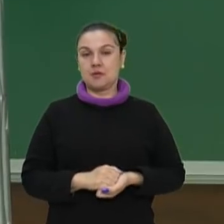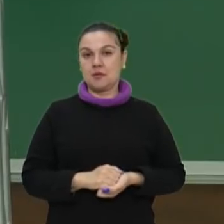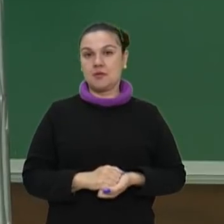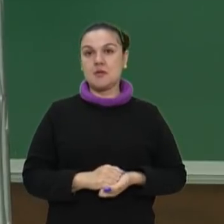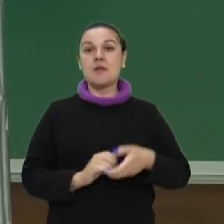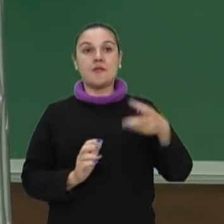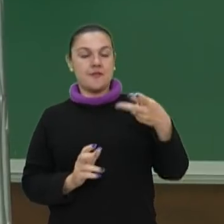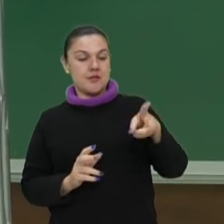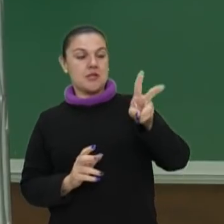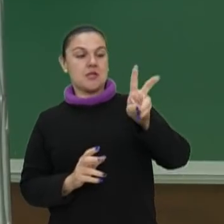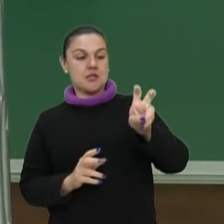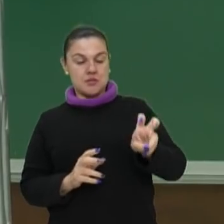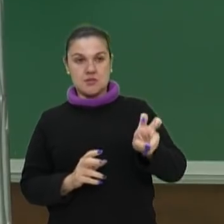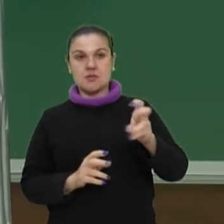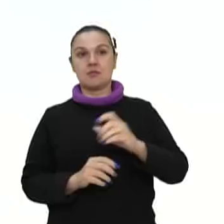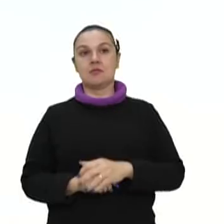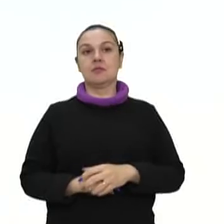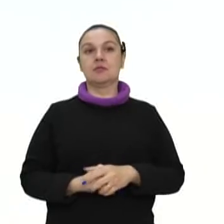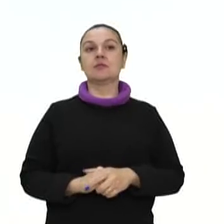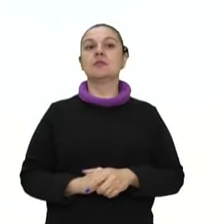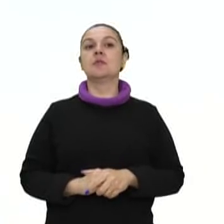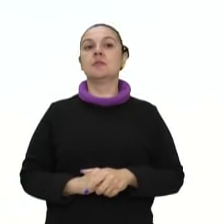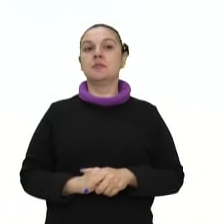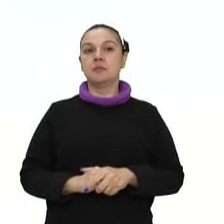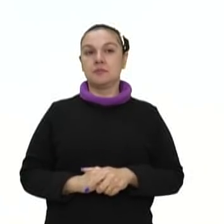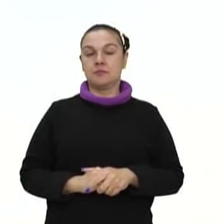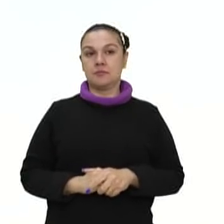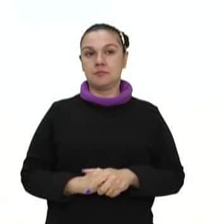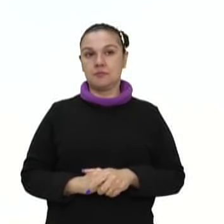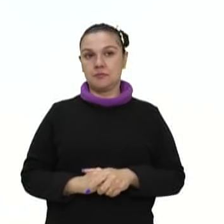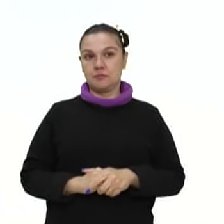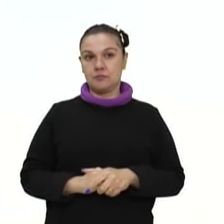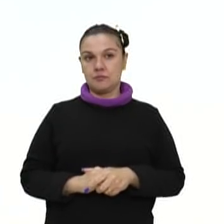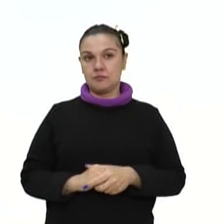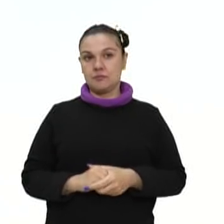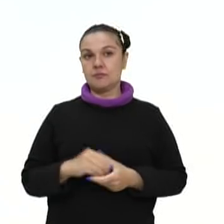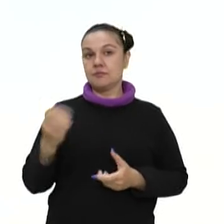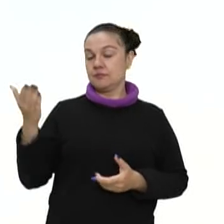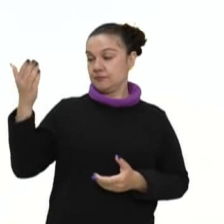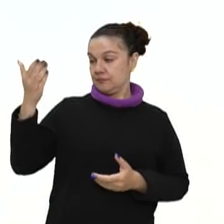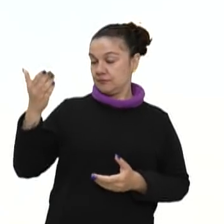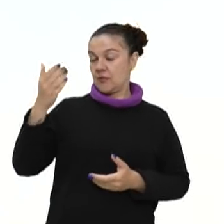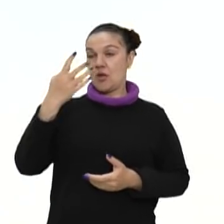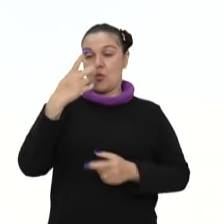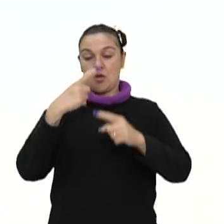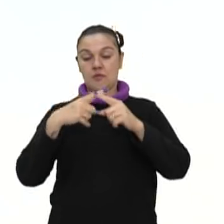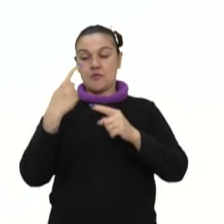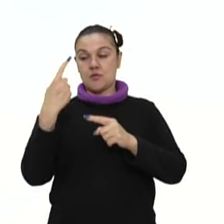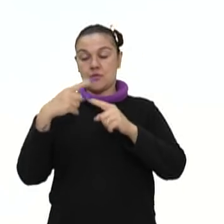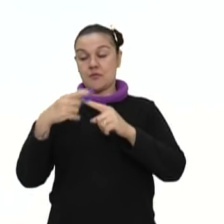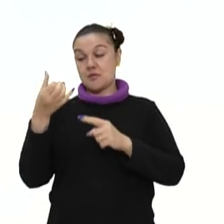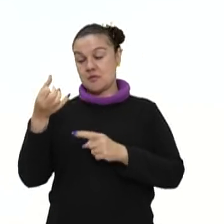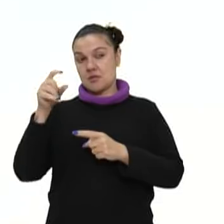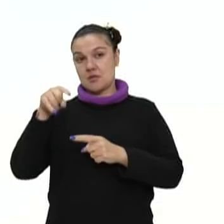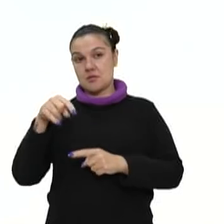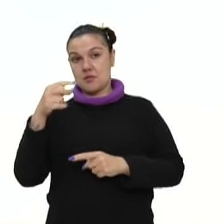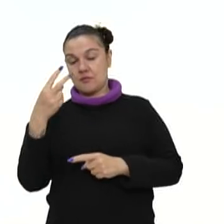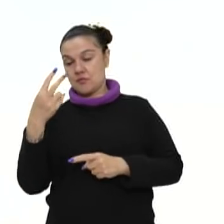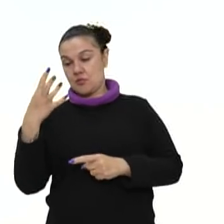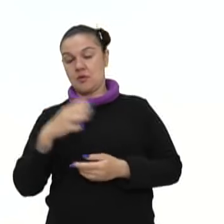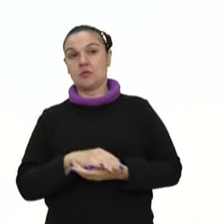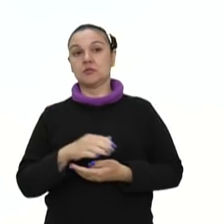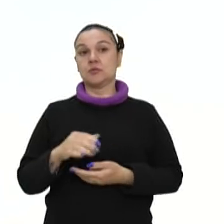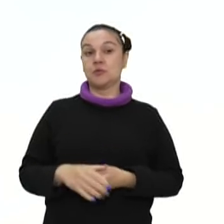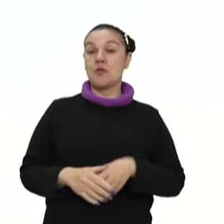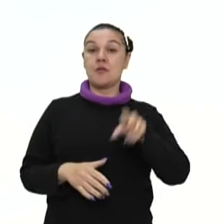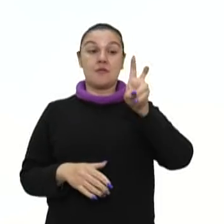ficar 25 positivo, né? E menos 4 vezes 1 vezes 6, 24. E 25 menos 24